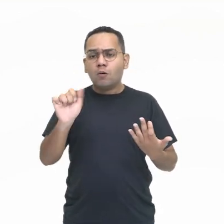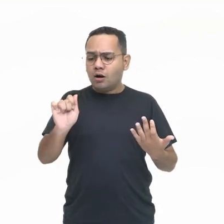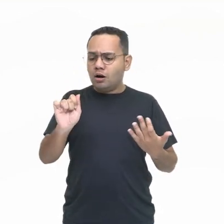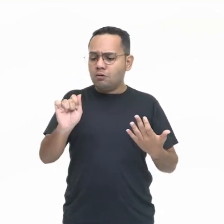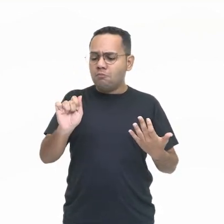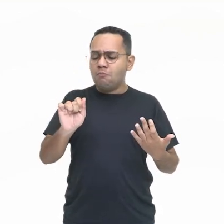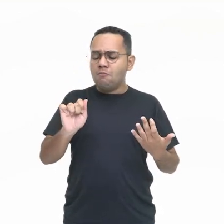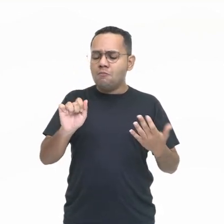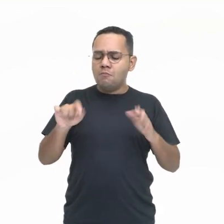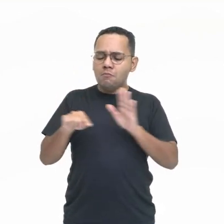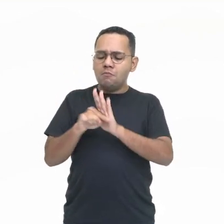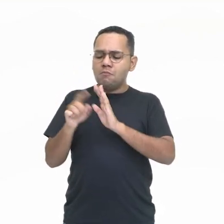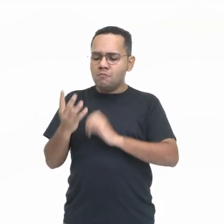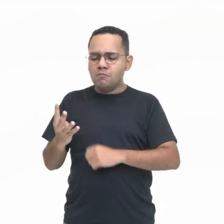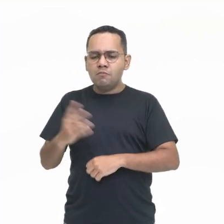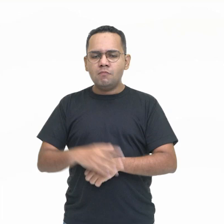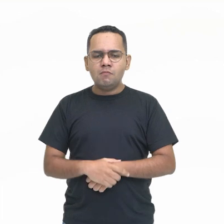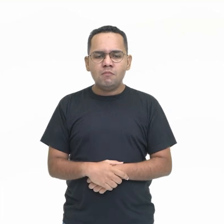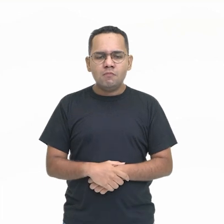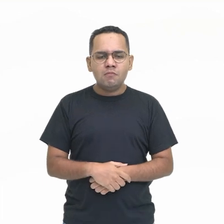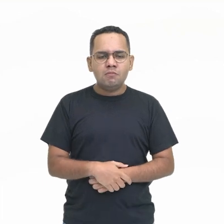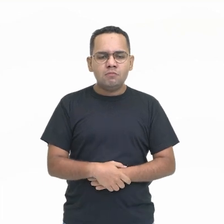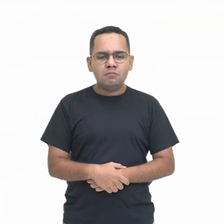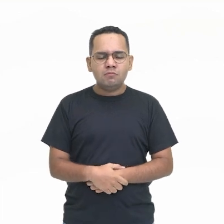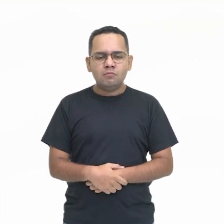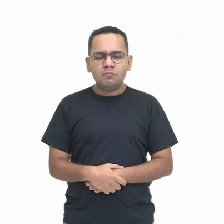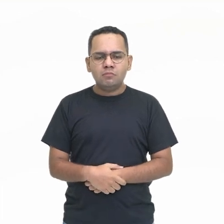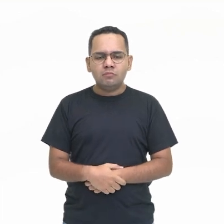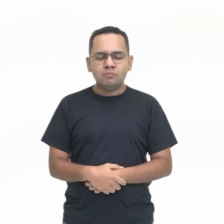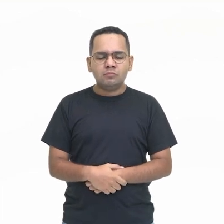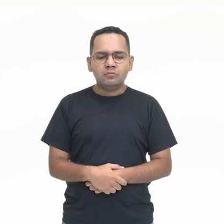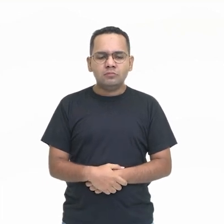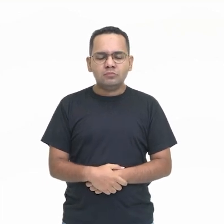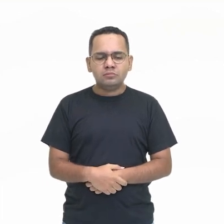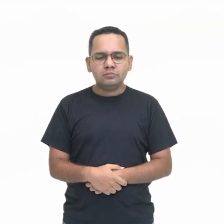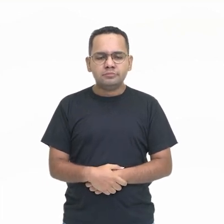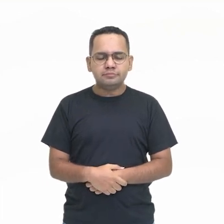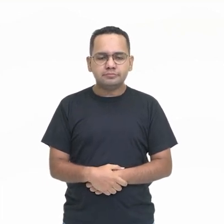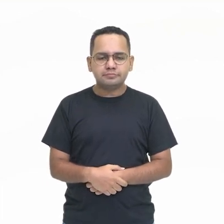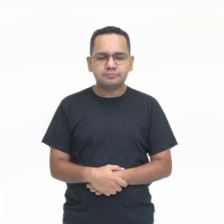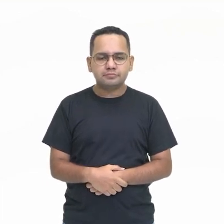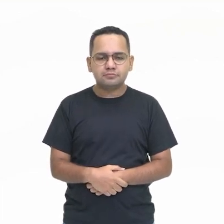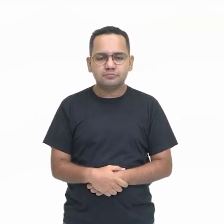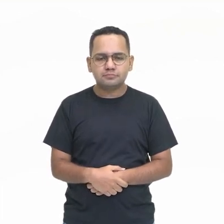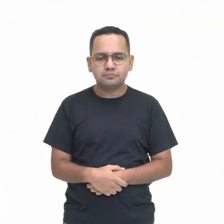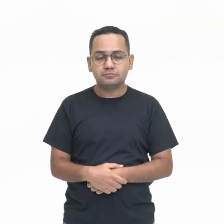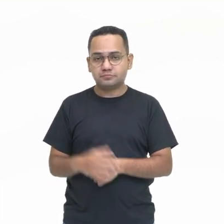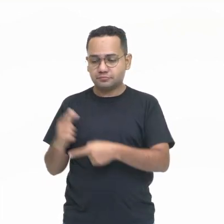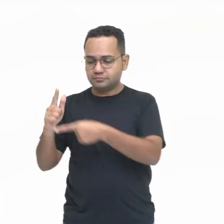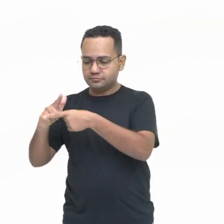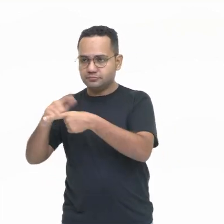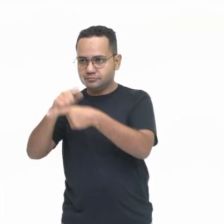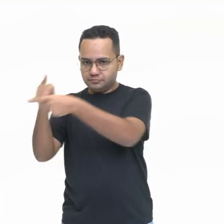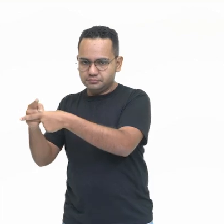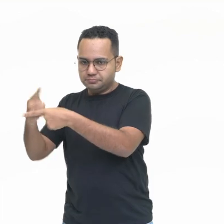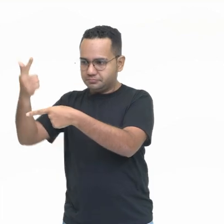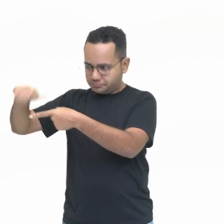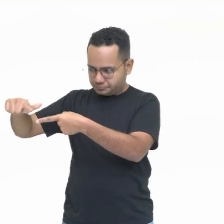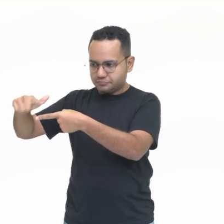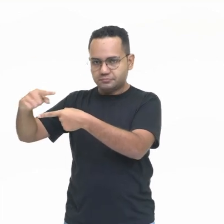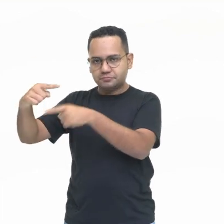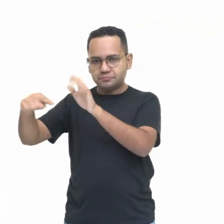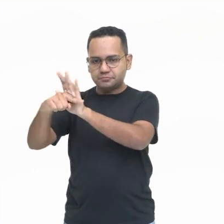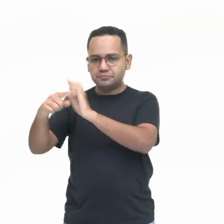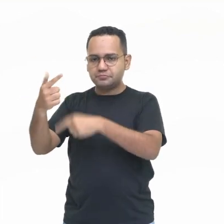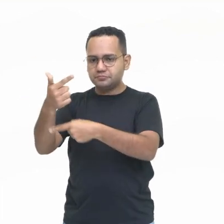menos 4. Então, por isso ficamos aqui com 4 vezes menos 4. Dito isto, pessoal, olha só. Repetimos aqui o menos